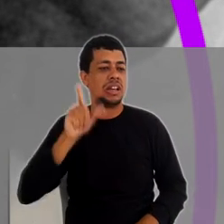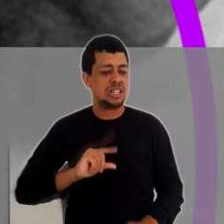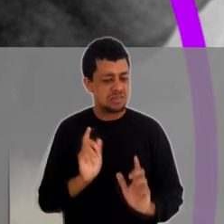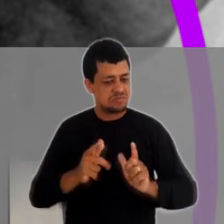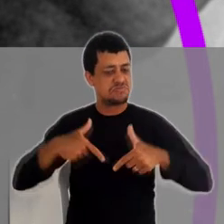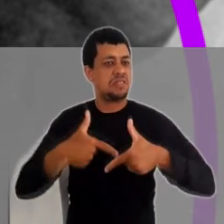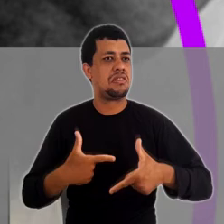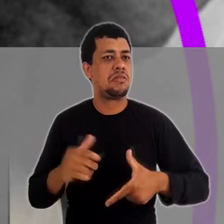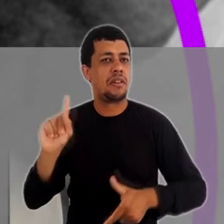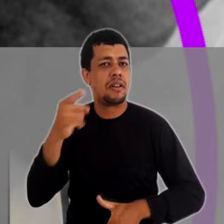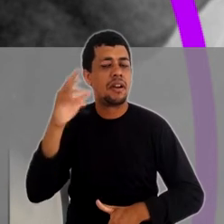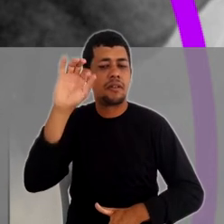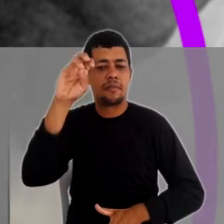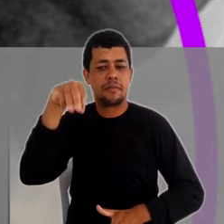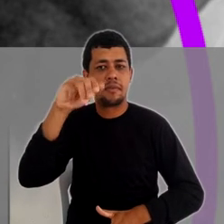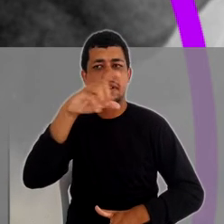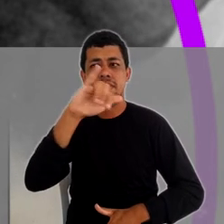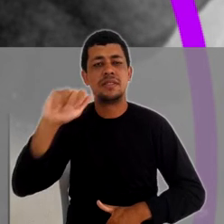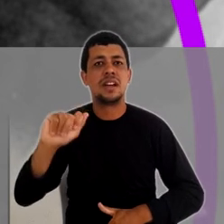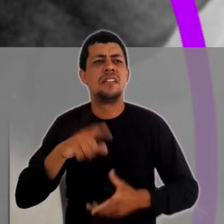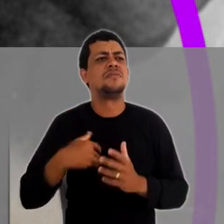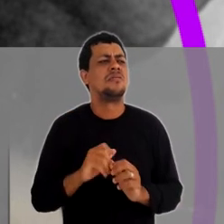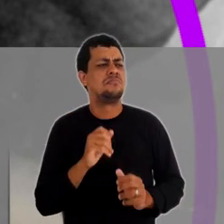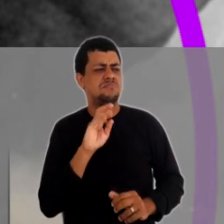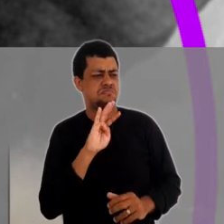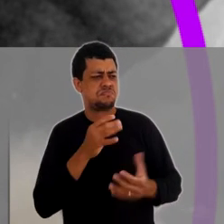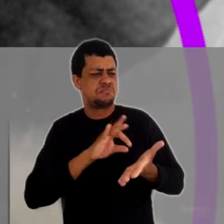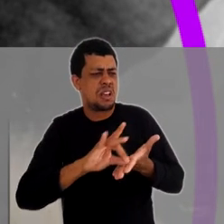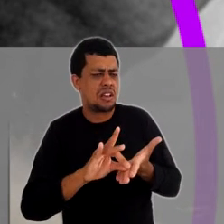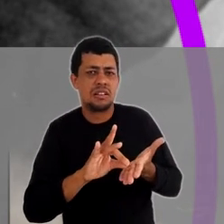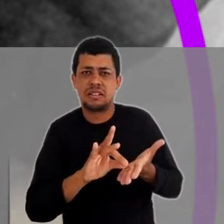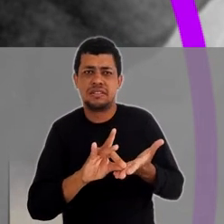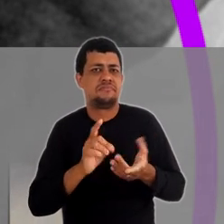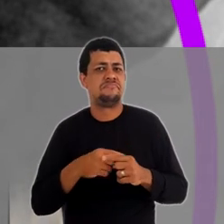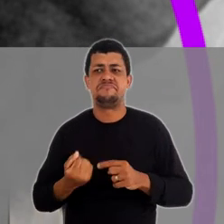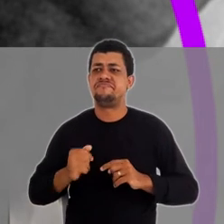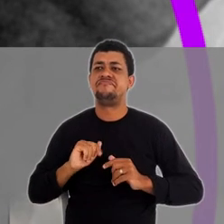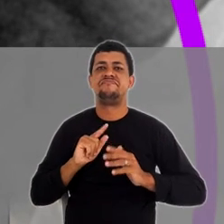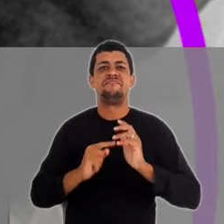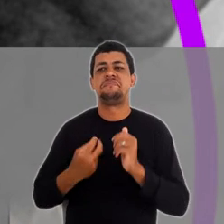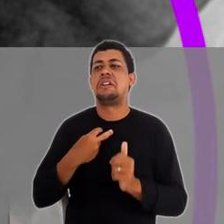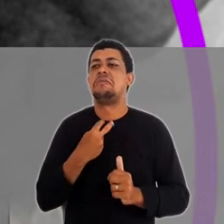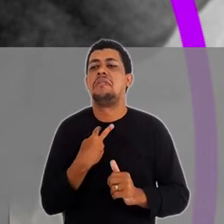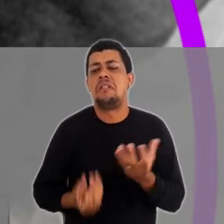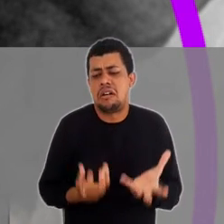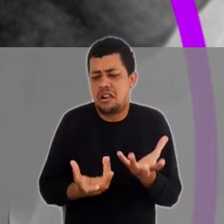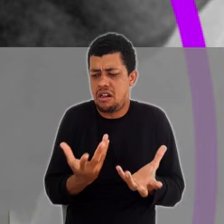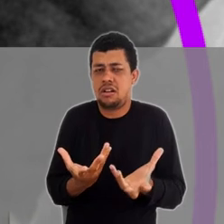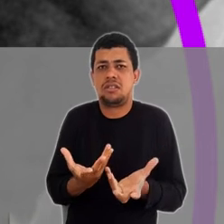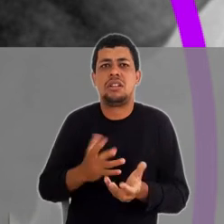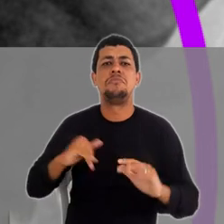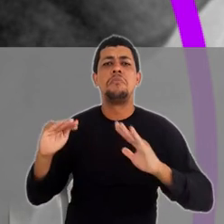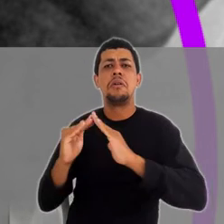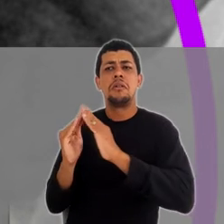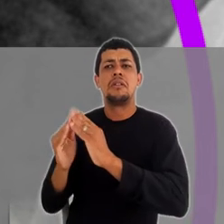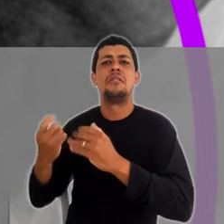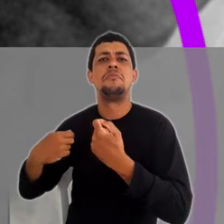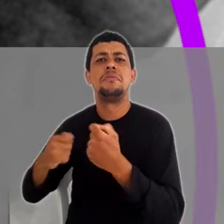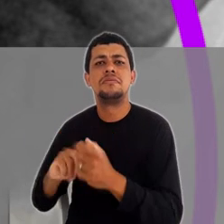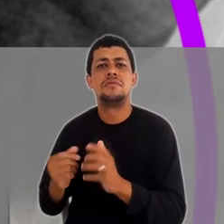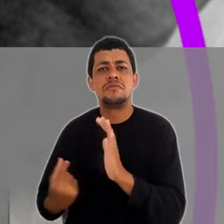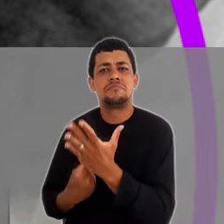magia de ser quem se é. Sou bruxa odiada, não imaculada, não vou ser queimada. O mundo é minha casa, não preciso da boca pra ser